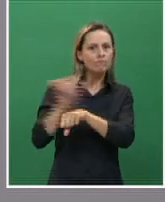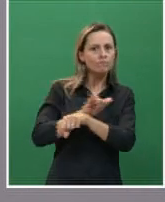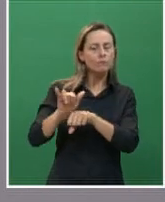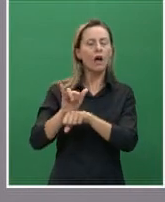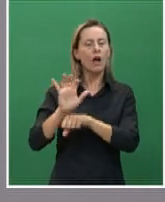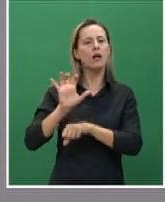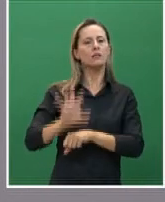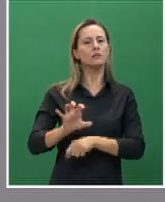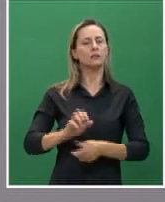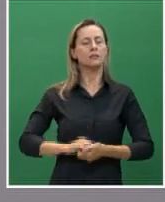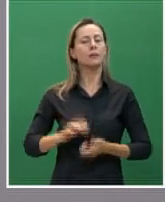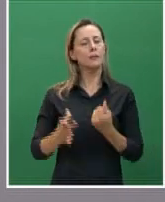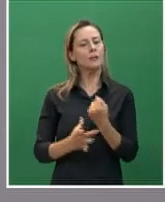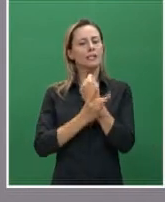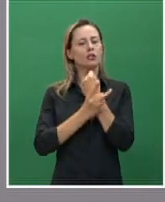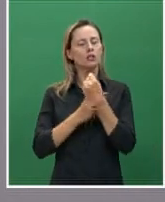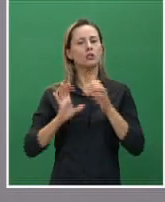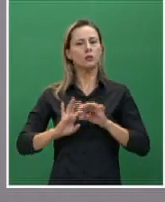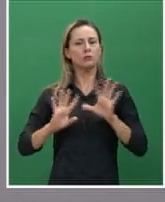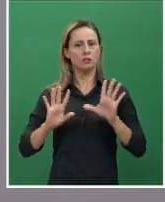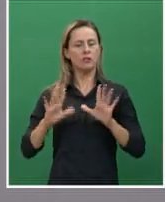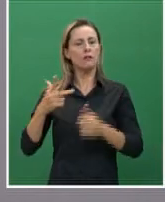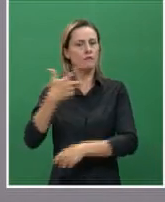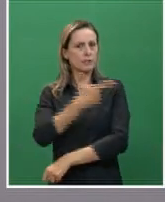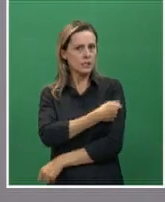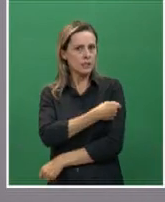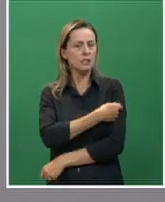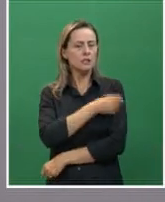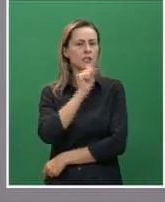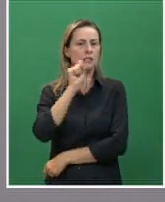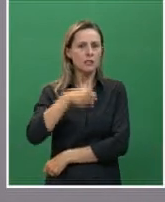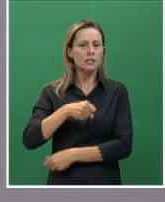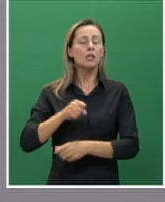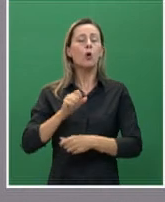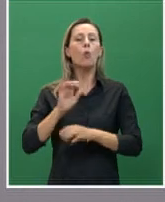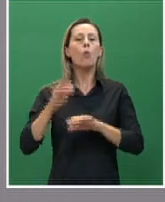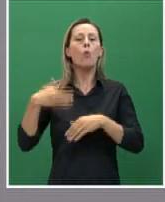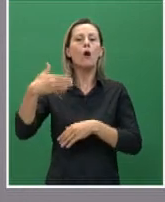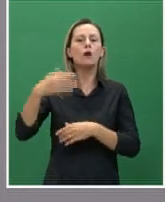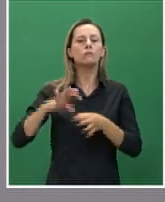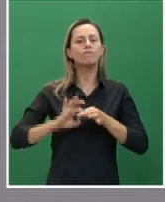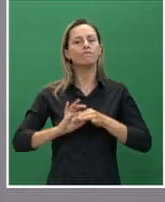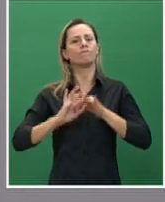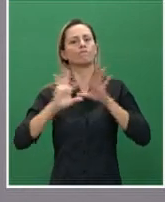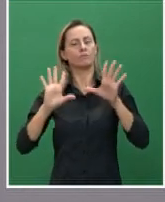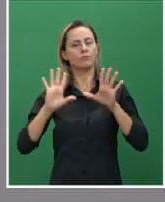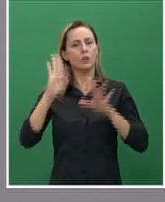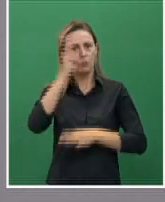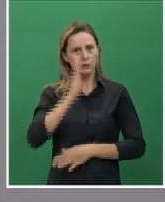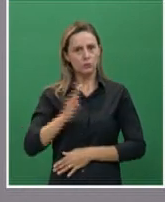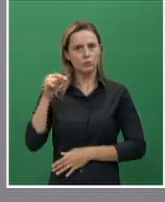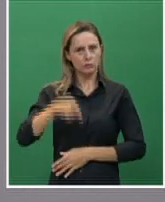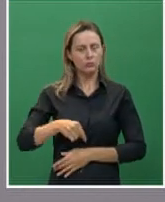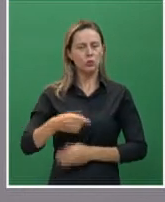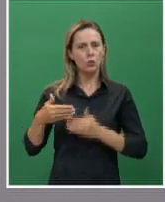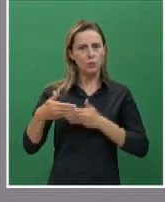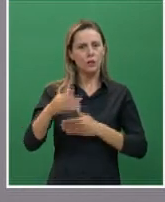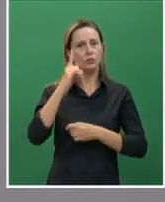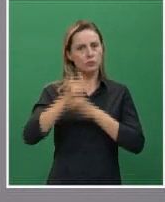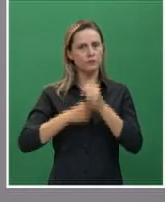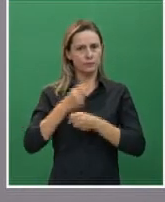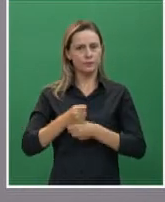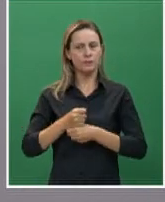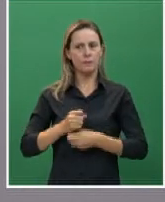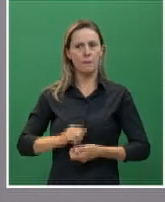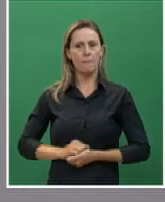a preciso também garantir a disponibilidade da vacina assim que ela for é disponibilizada no Brasil a partir da a partir da Anvisa